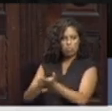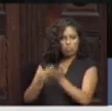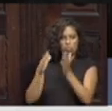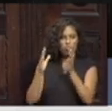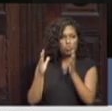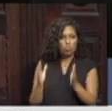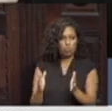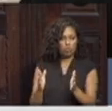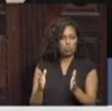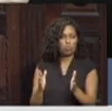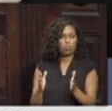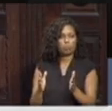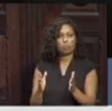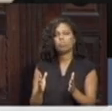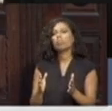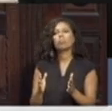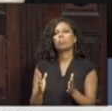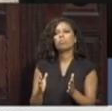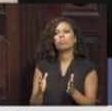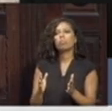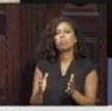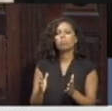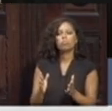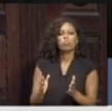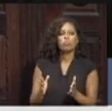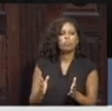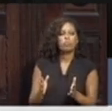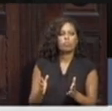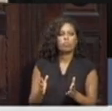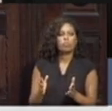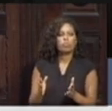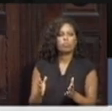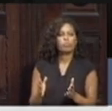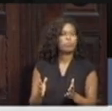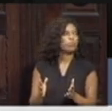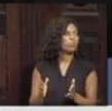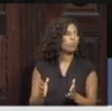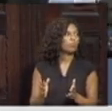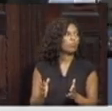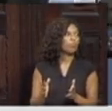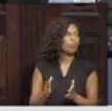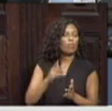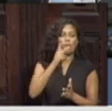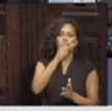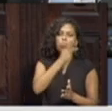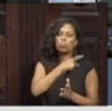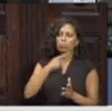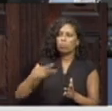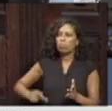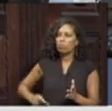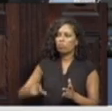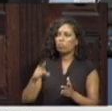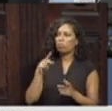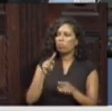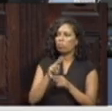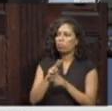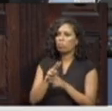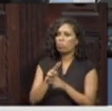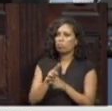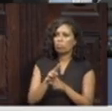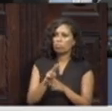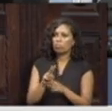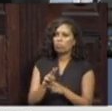dezembro. Mas entre o servidor e a empresa, eu prefiro ficar com a informação do servidor. Não, mas eu me certifiquei e falei também agora há pouco com o